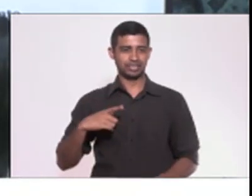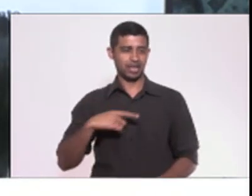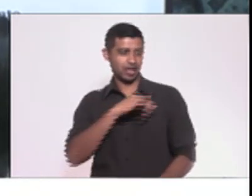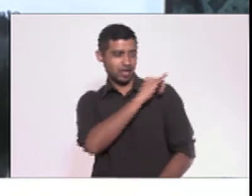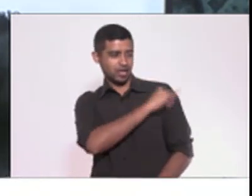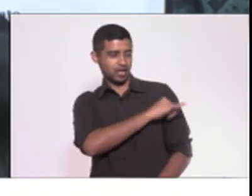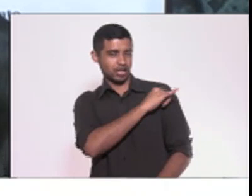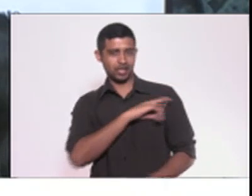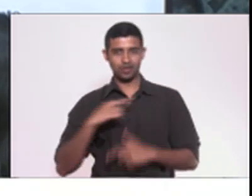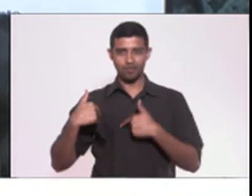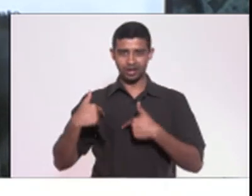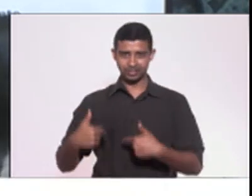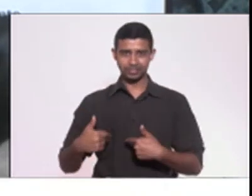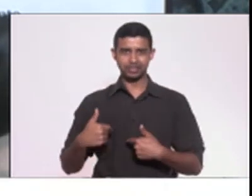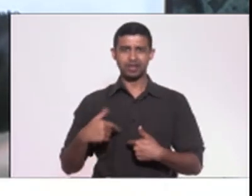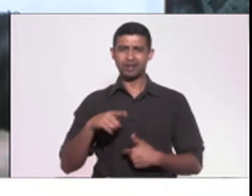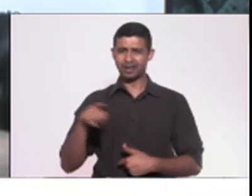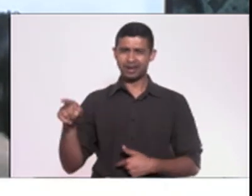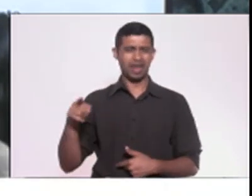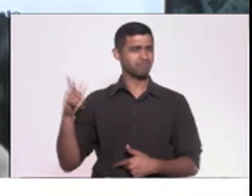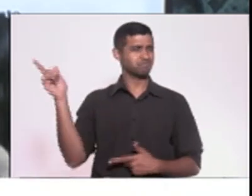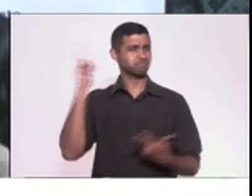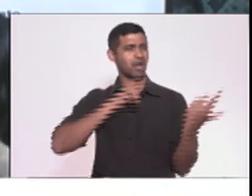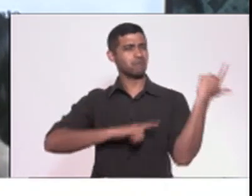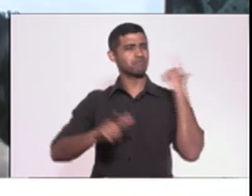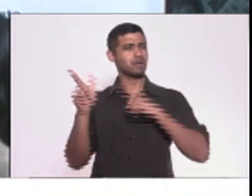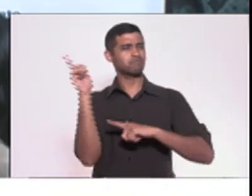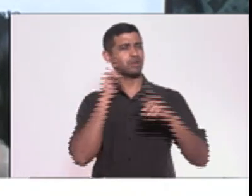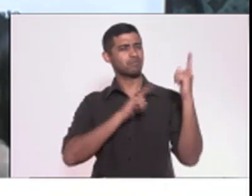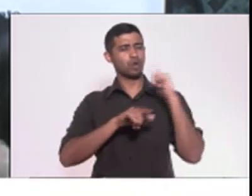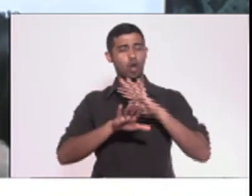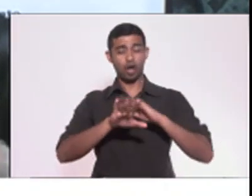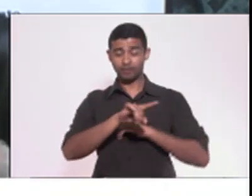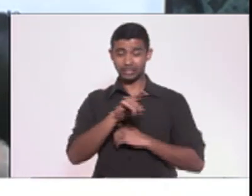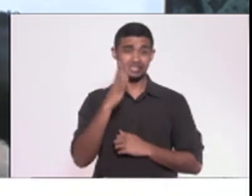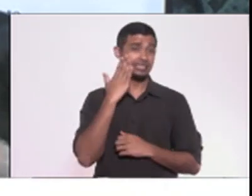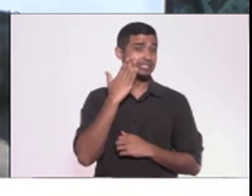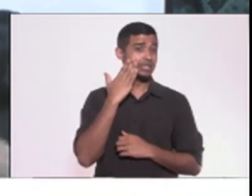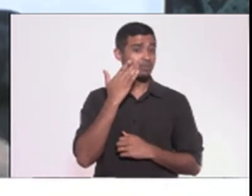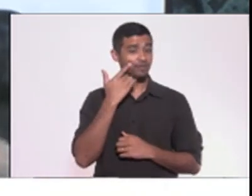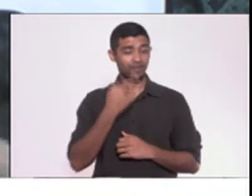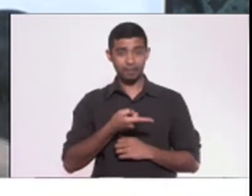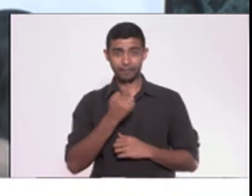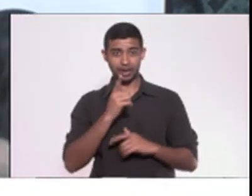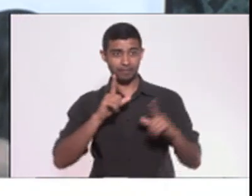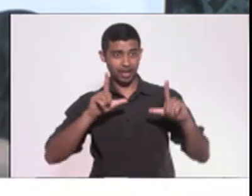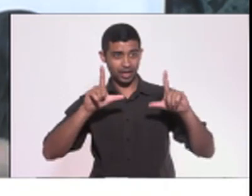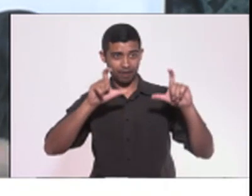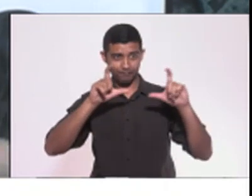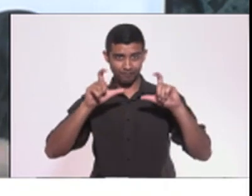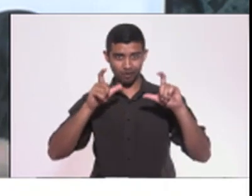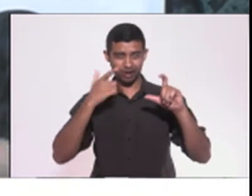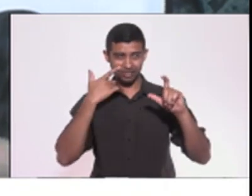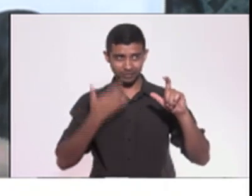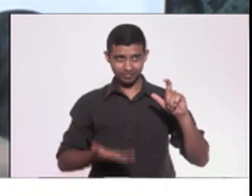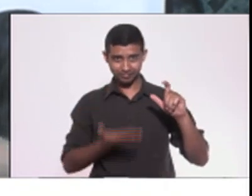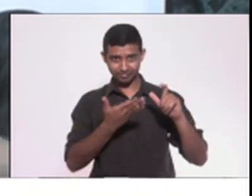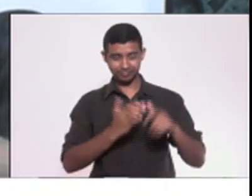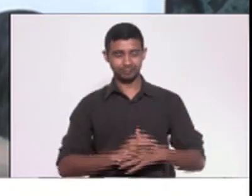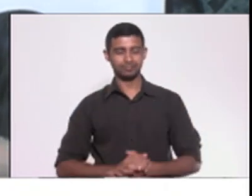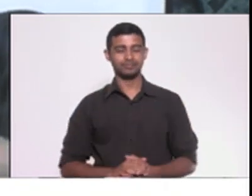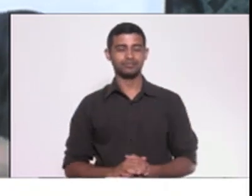tem sido, assim, um sucesso. Para vocês terem uma ideia, ali a primeira foto é uma foto do Quitandinha, que foi